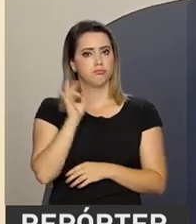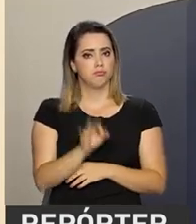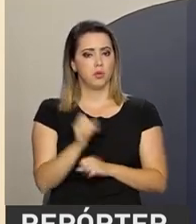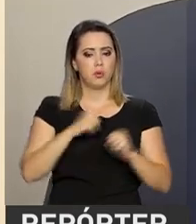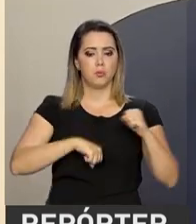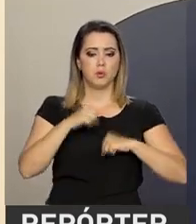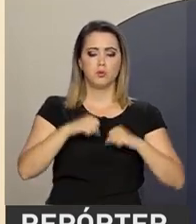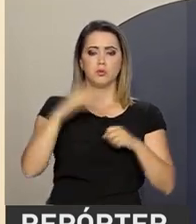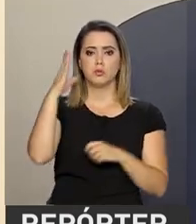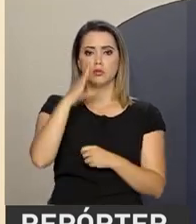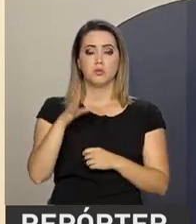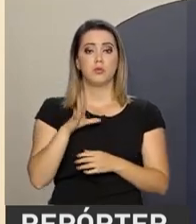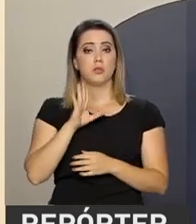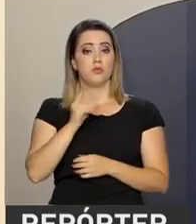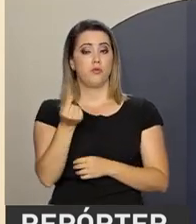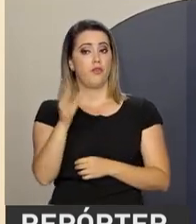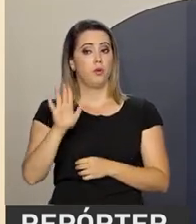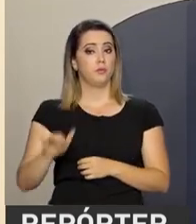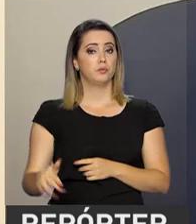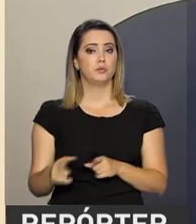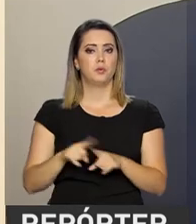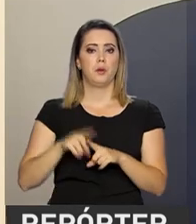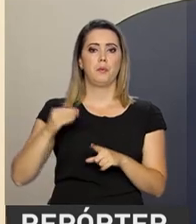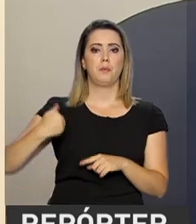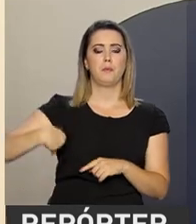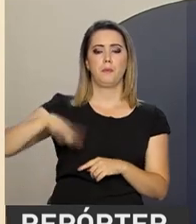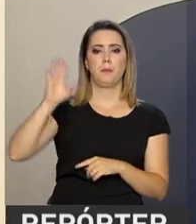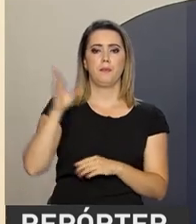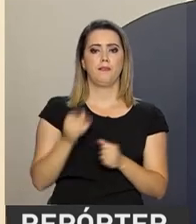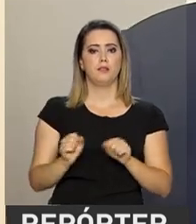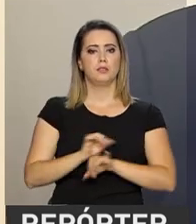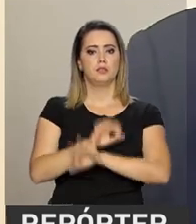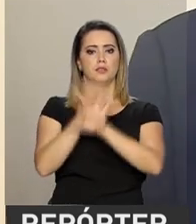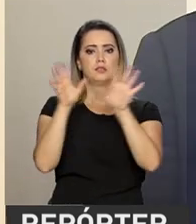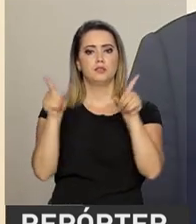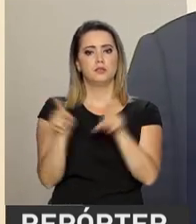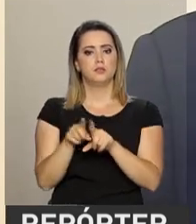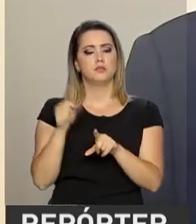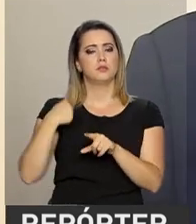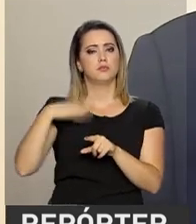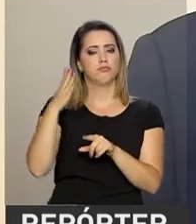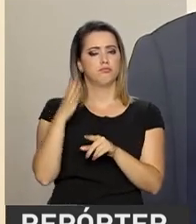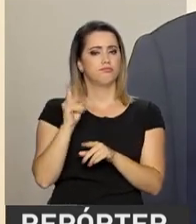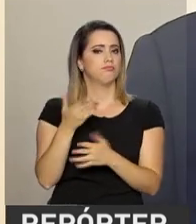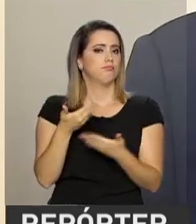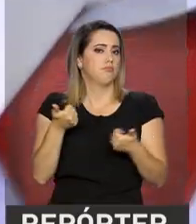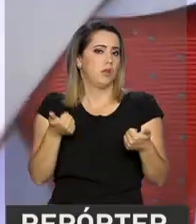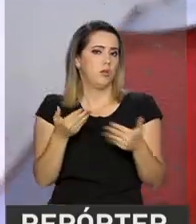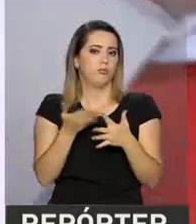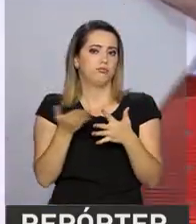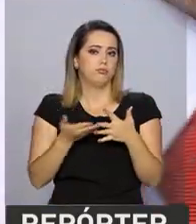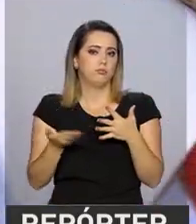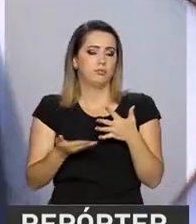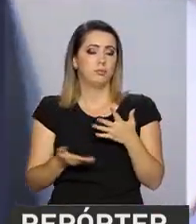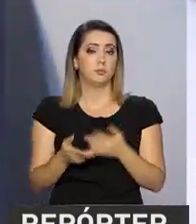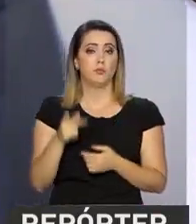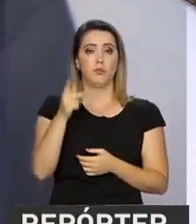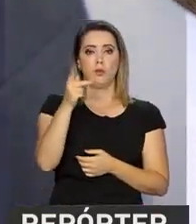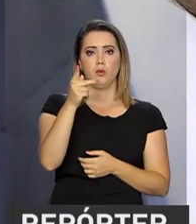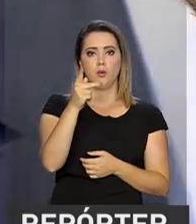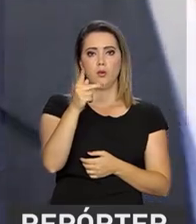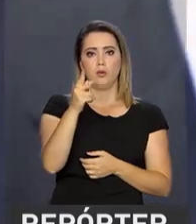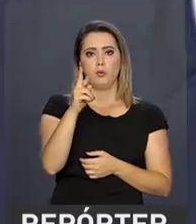rio e com desconto mas mais do que isso vai poder ter mais transparência na hora de fazer o seu financiamento e pelo problema o pronaf mais